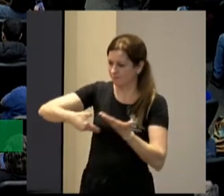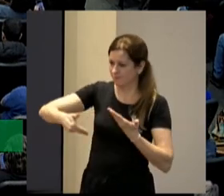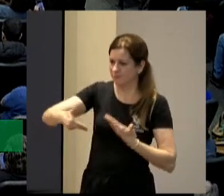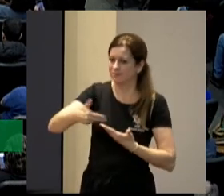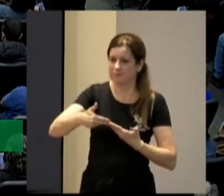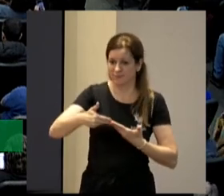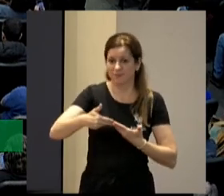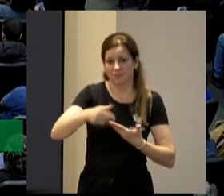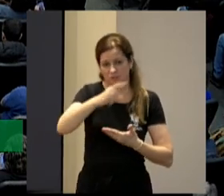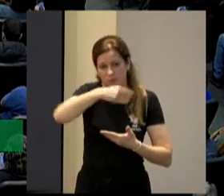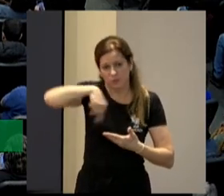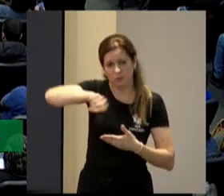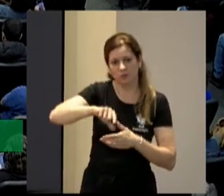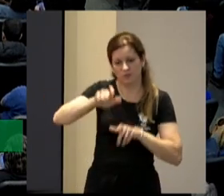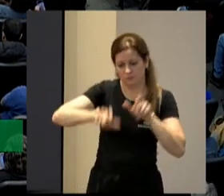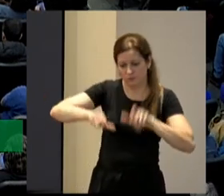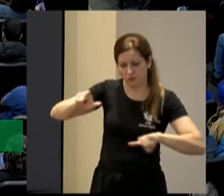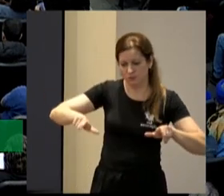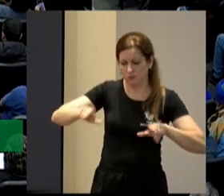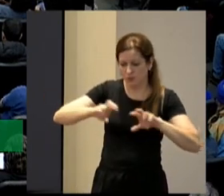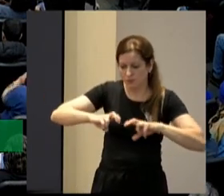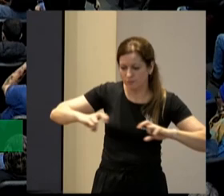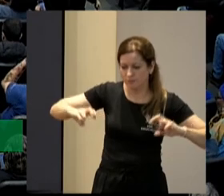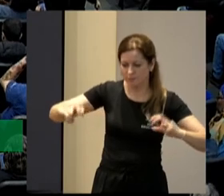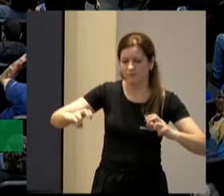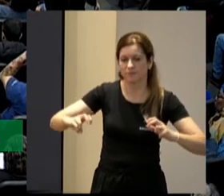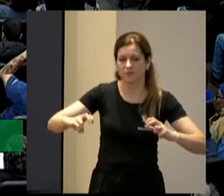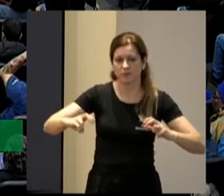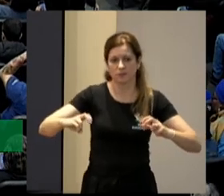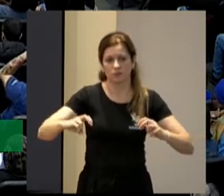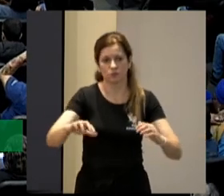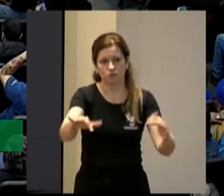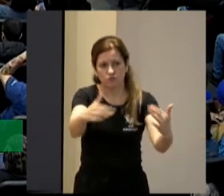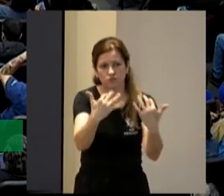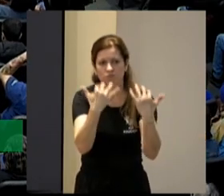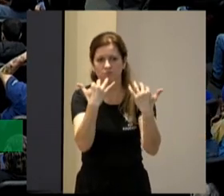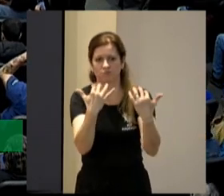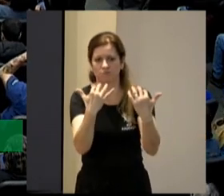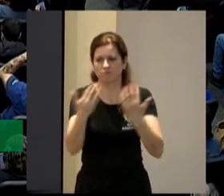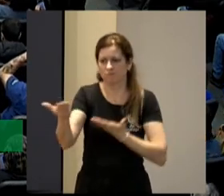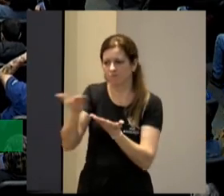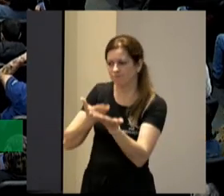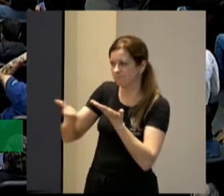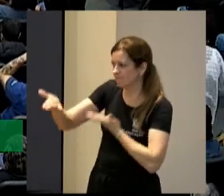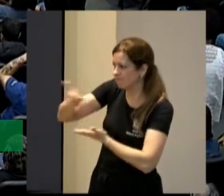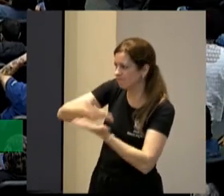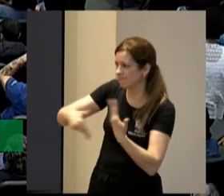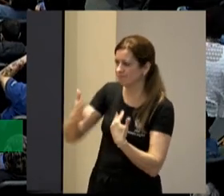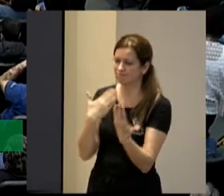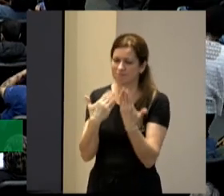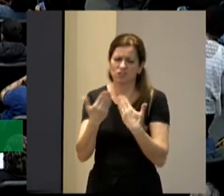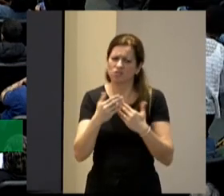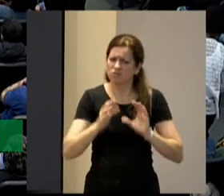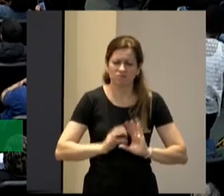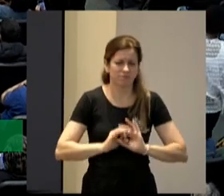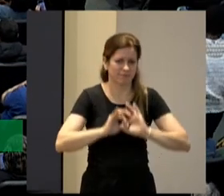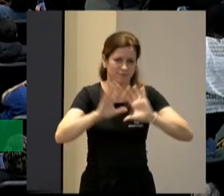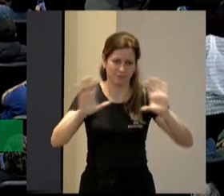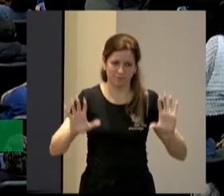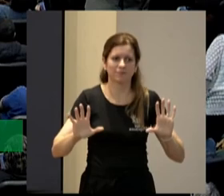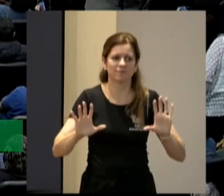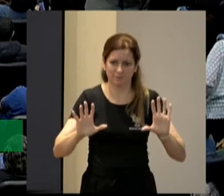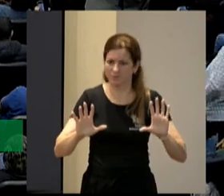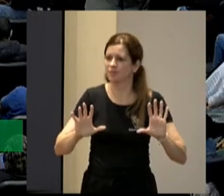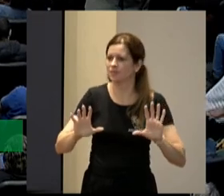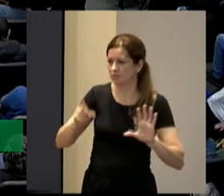que estiverem aqui falando e quem estiver ouvindo, compartilhar e partilhar desse momento e ficar à vontade para